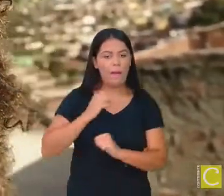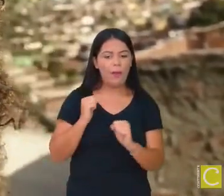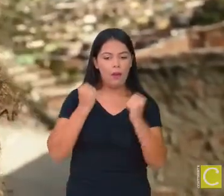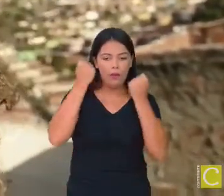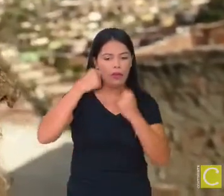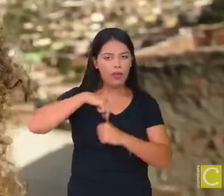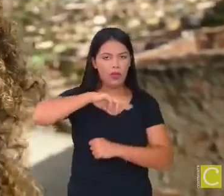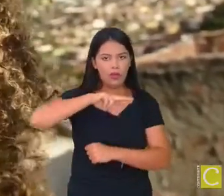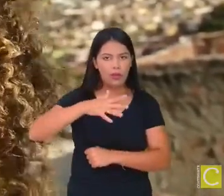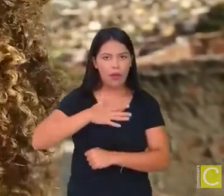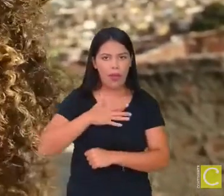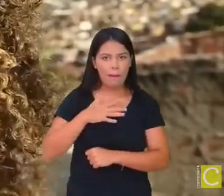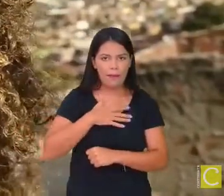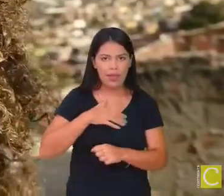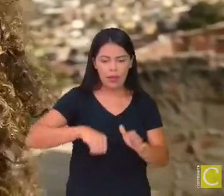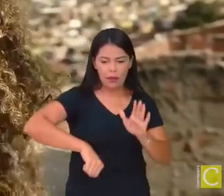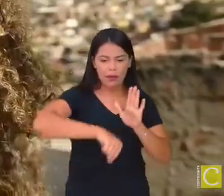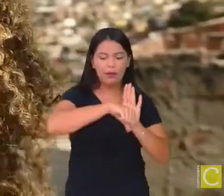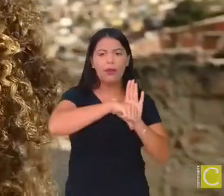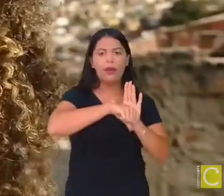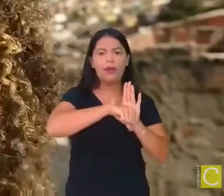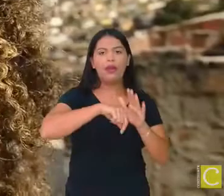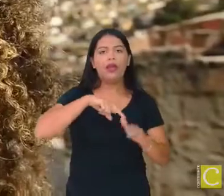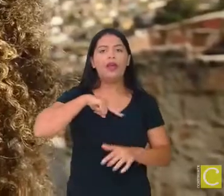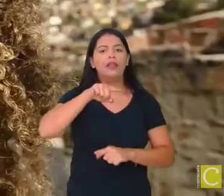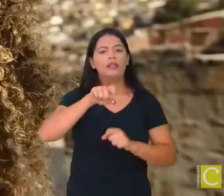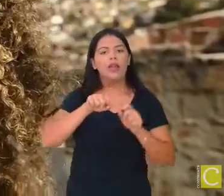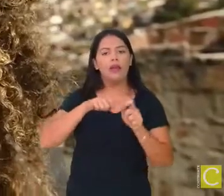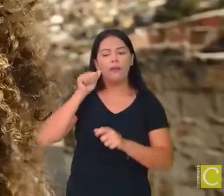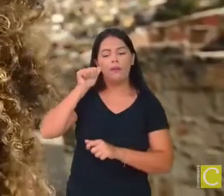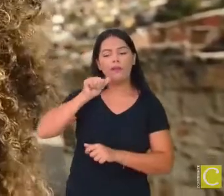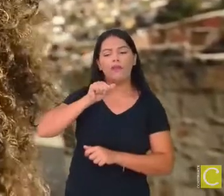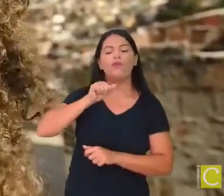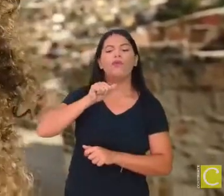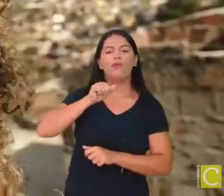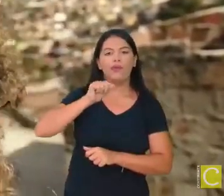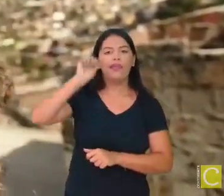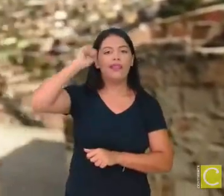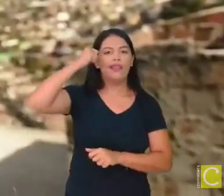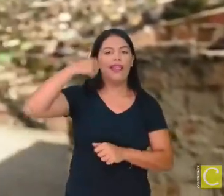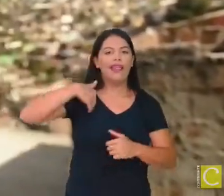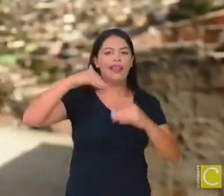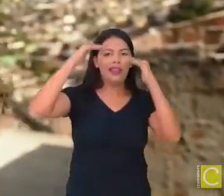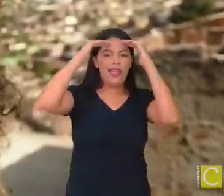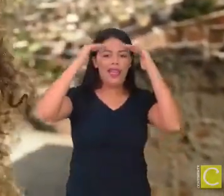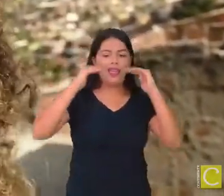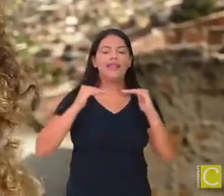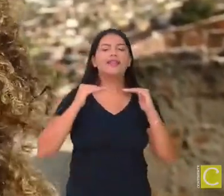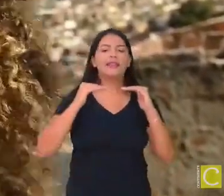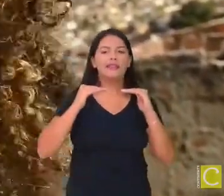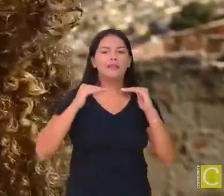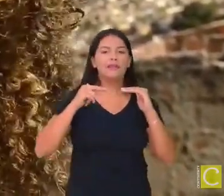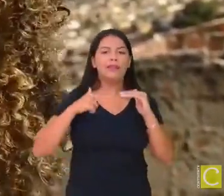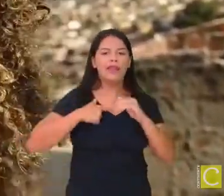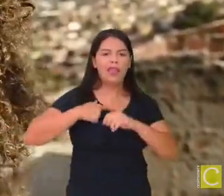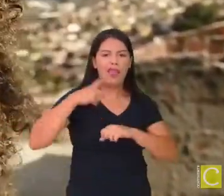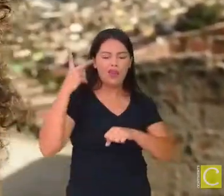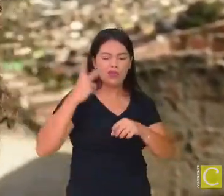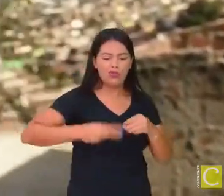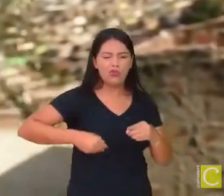sentença. Ser mulher, ser negra e ser respeitada. Apanhei por ser